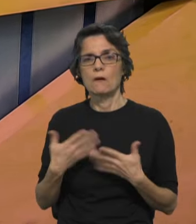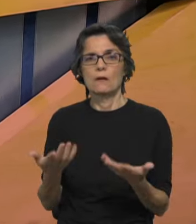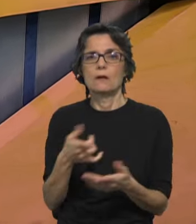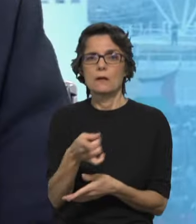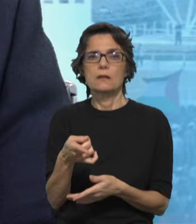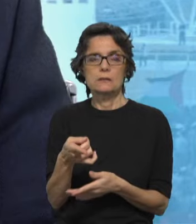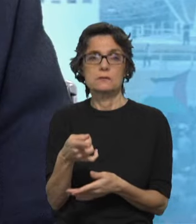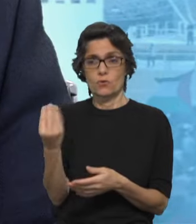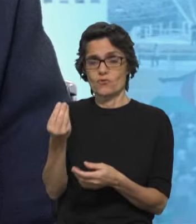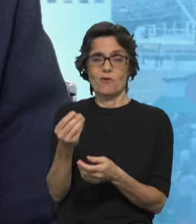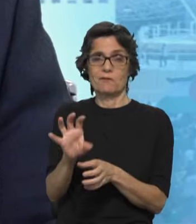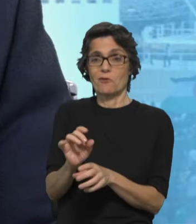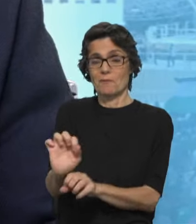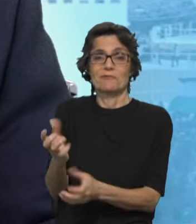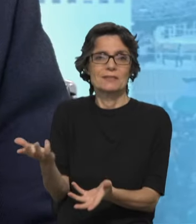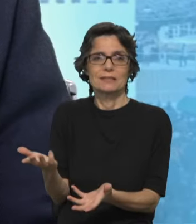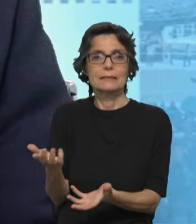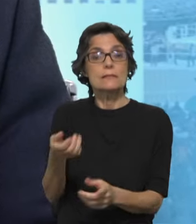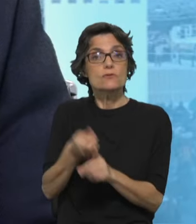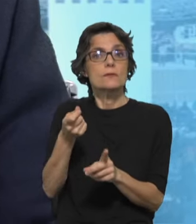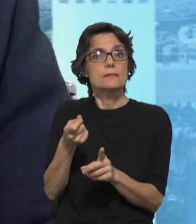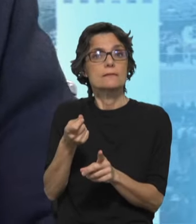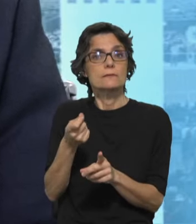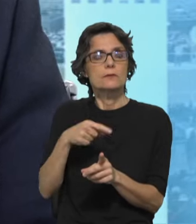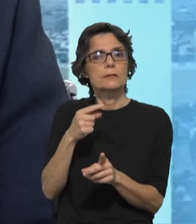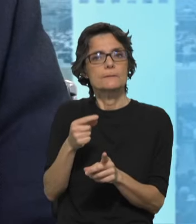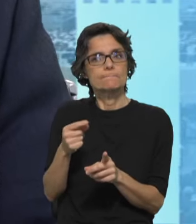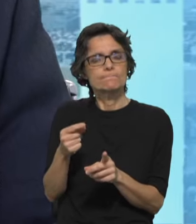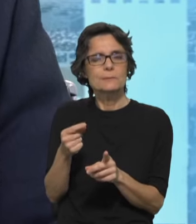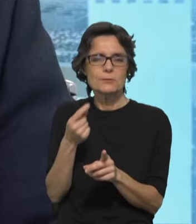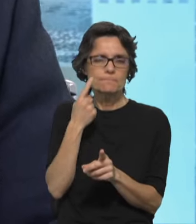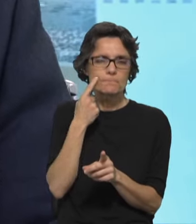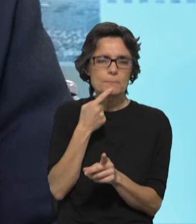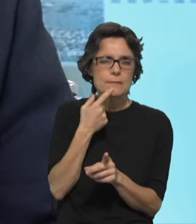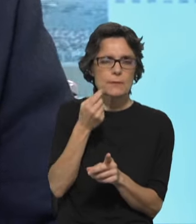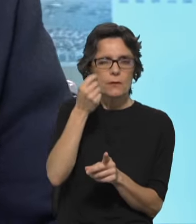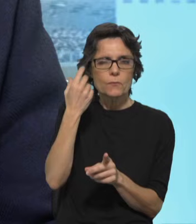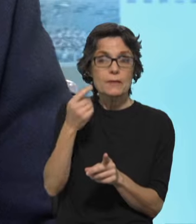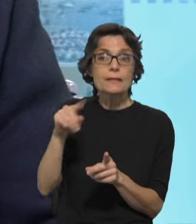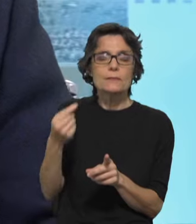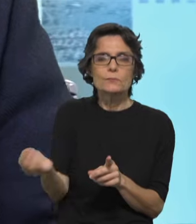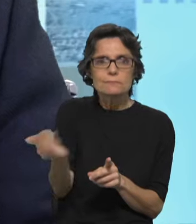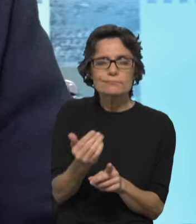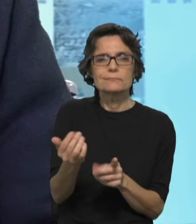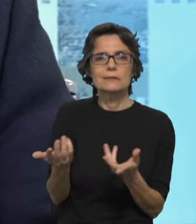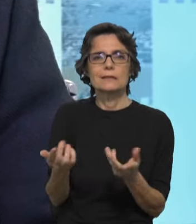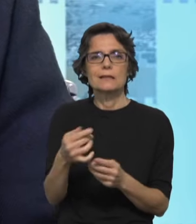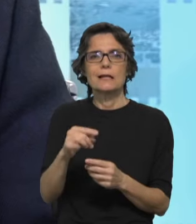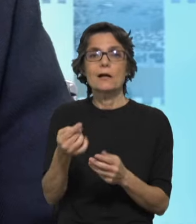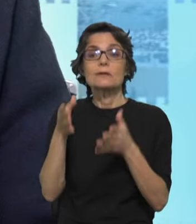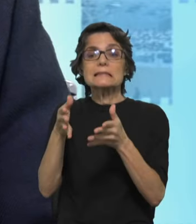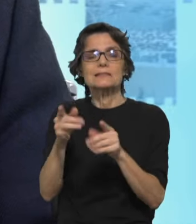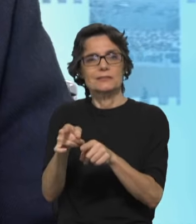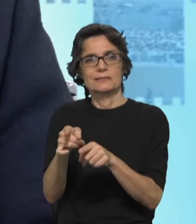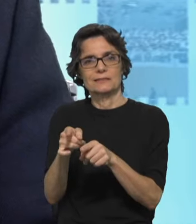Como conhecemos, e, portanto, são desafios que nunca estão acabados. Agora, é preciso não perdermos o foco,